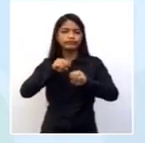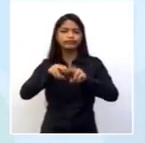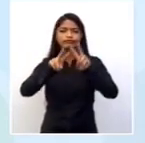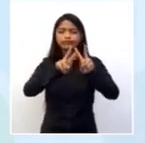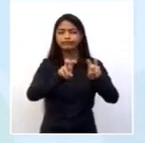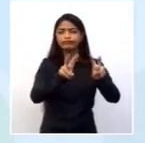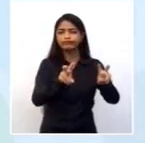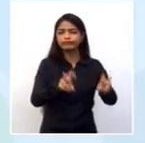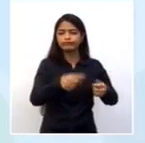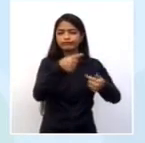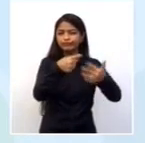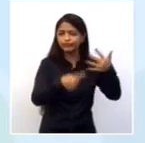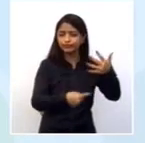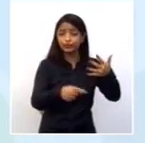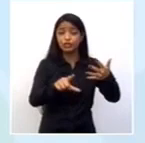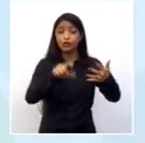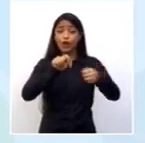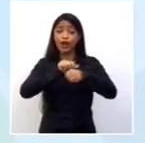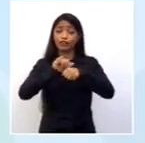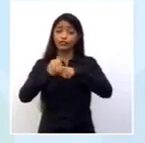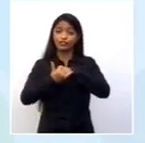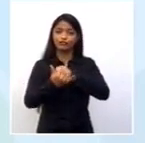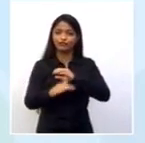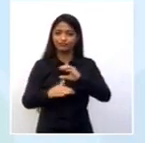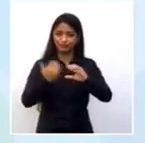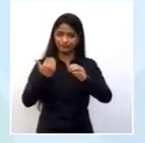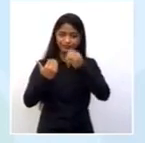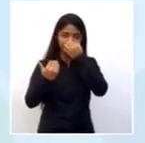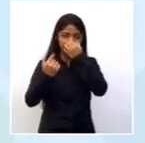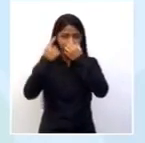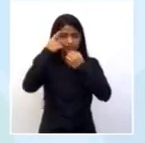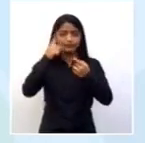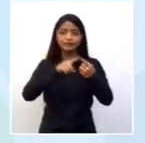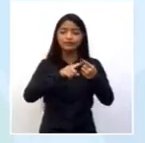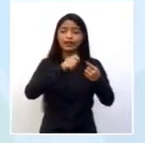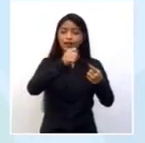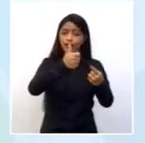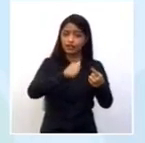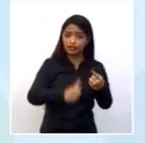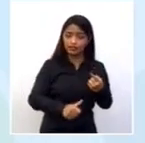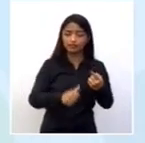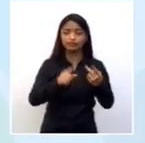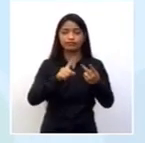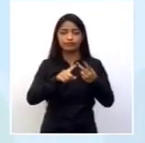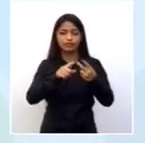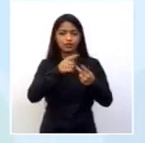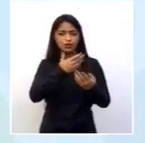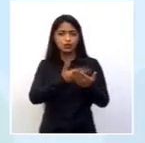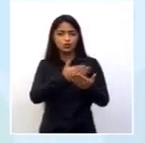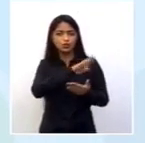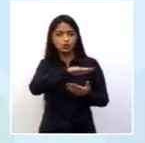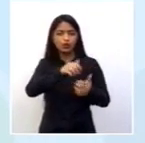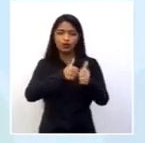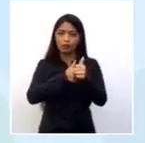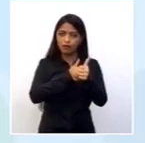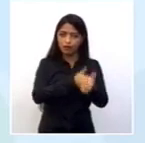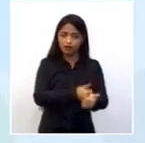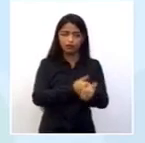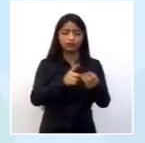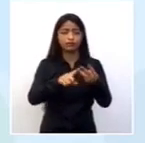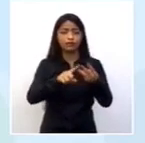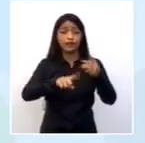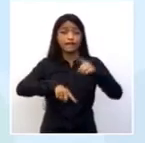formação de hoje. Então, relembrando, né? Nós falamos da avaliação e do acompanhamento dos estudantes, de